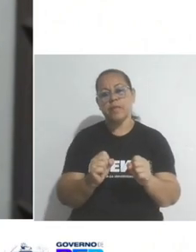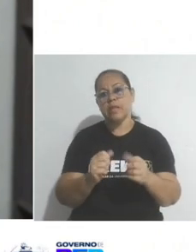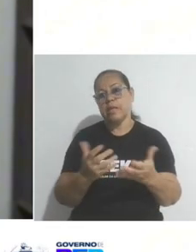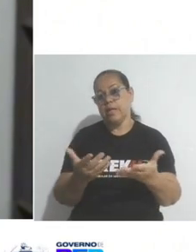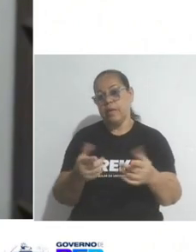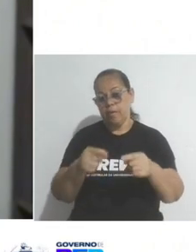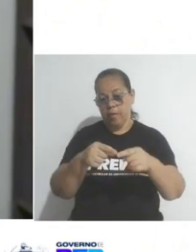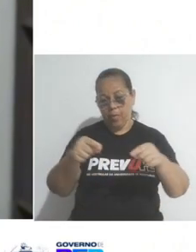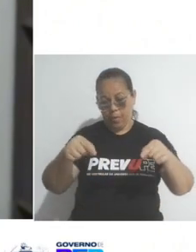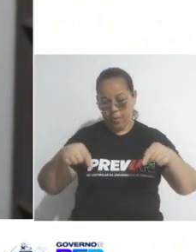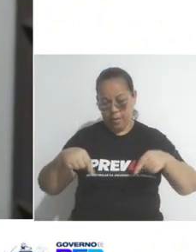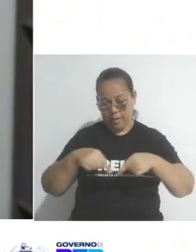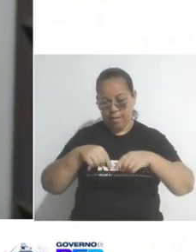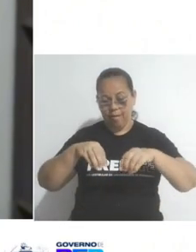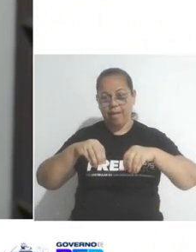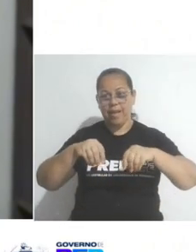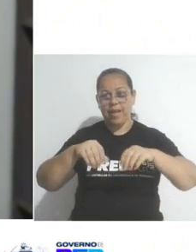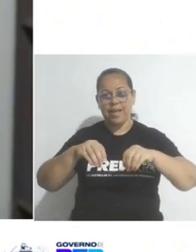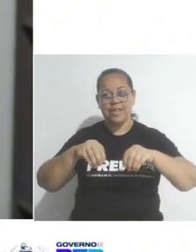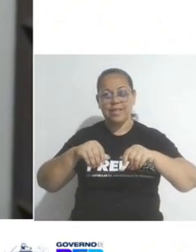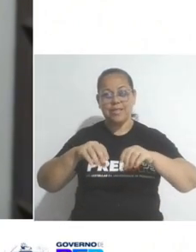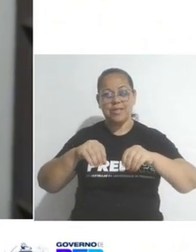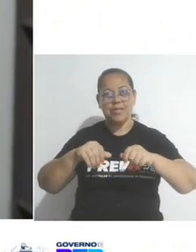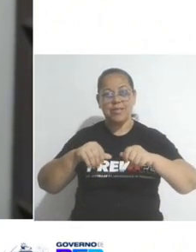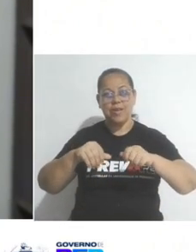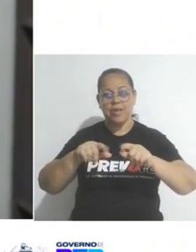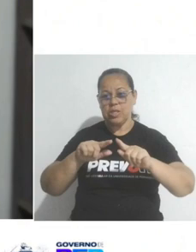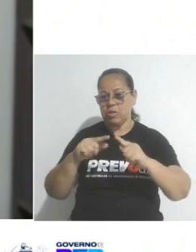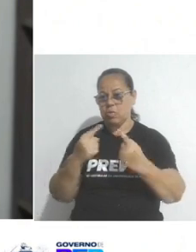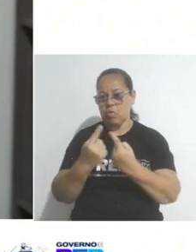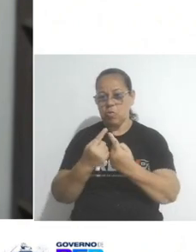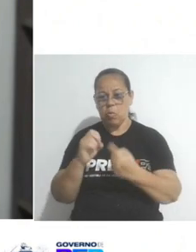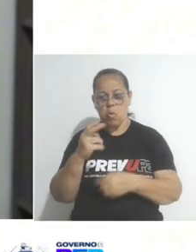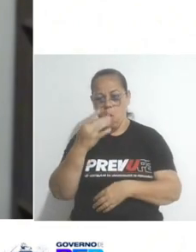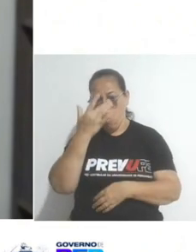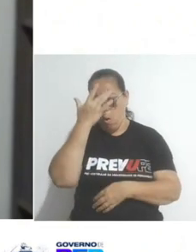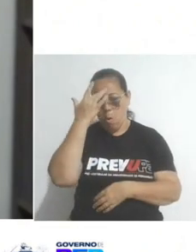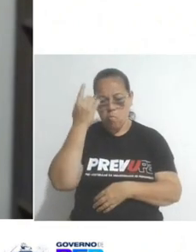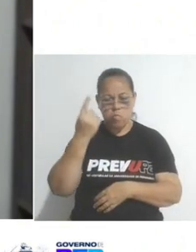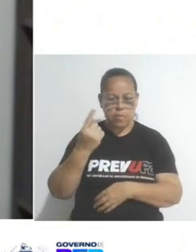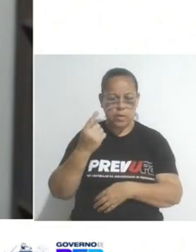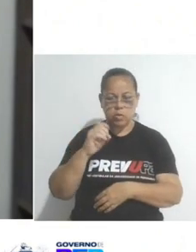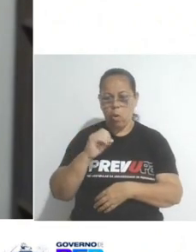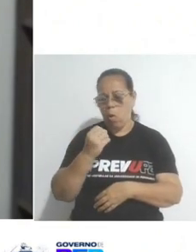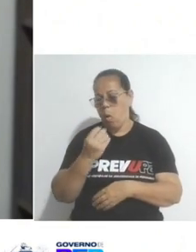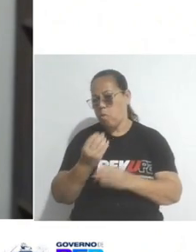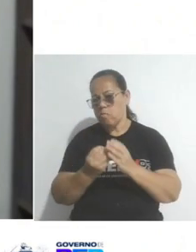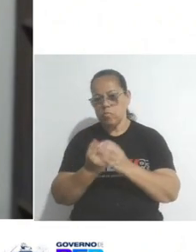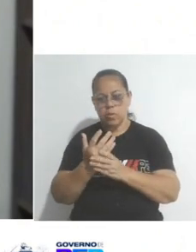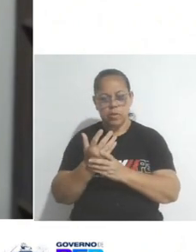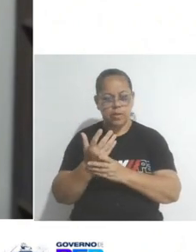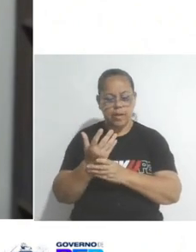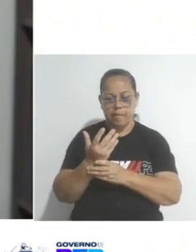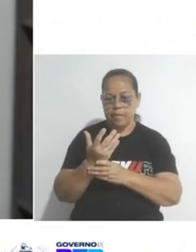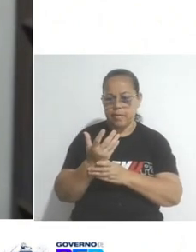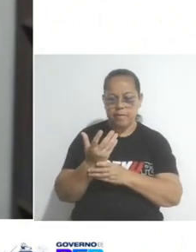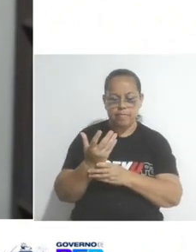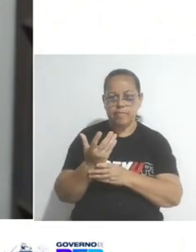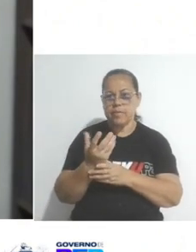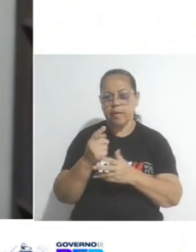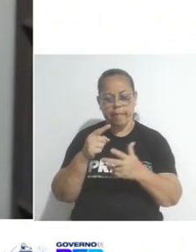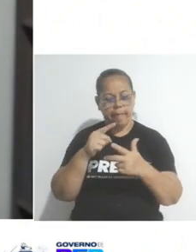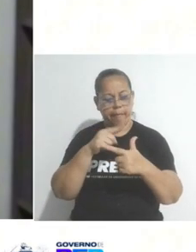território ele é apropriado por um grupo um indivíduo uma espécie ou seja é quando um